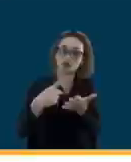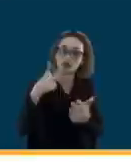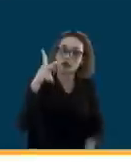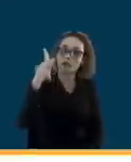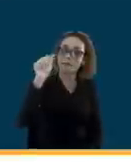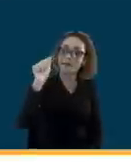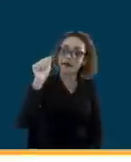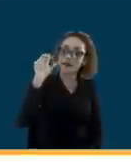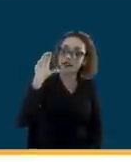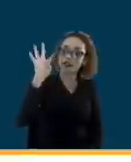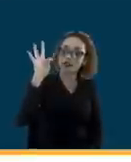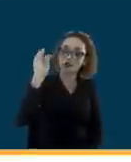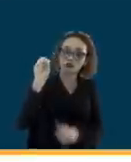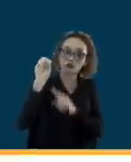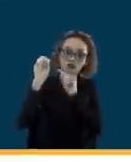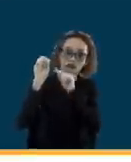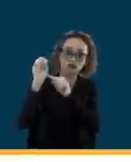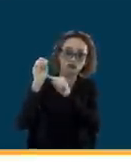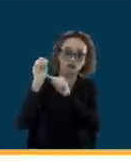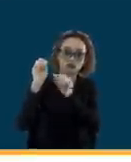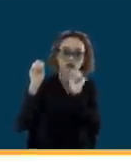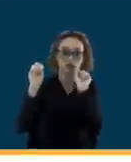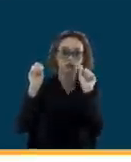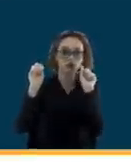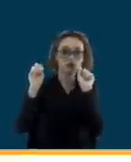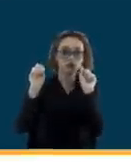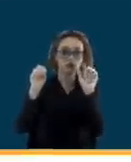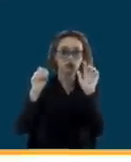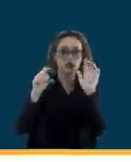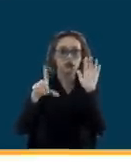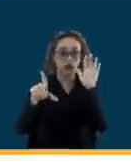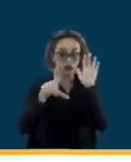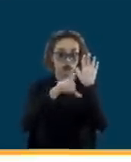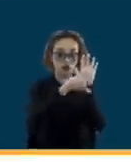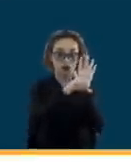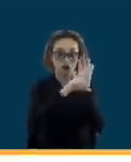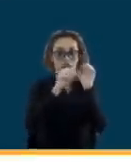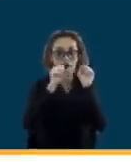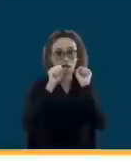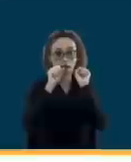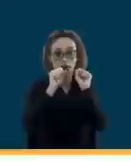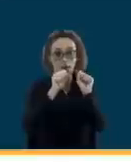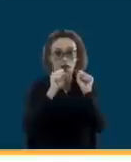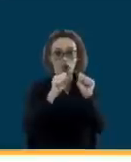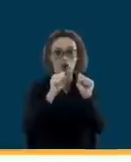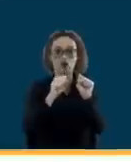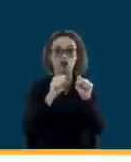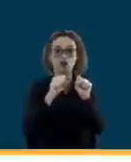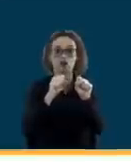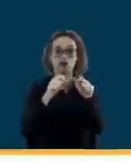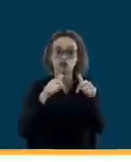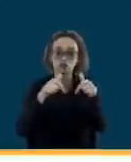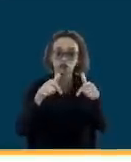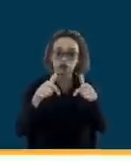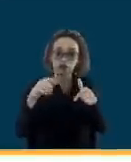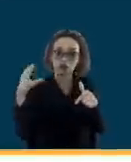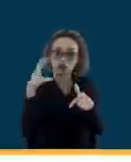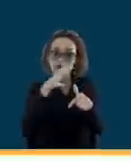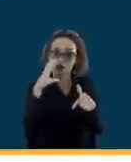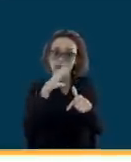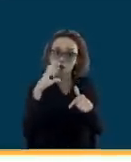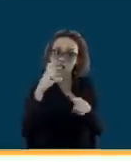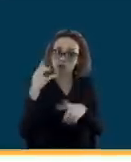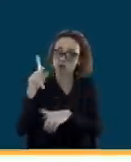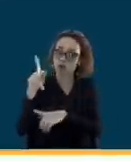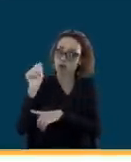Então, a Aldir Blanc, ela pode funcionar como um acelerador de processo de pactuação. E vejam a